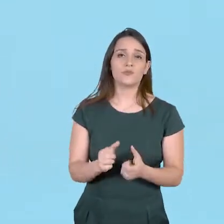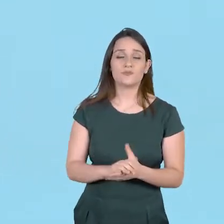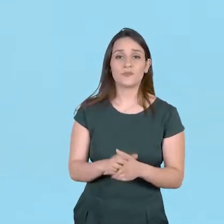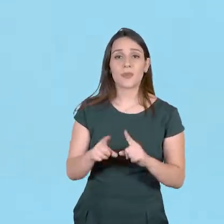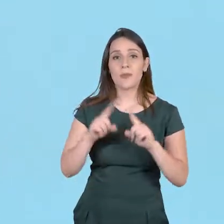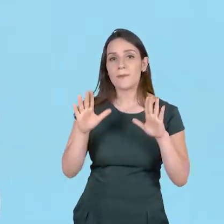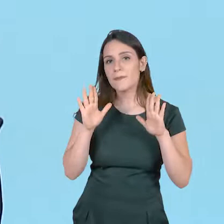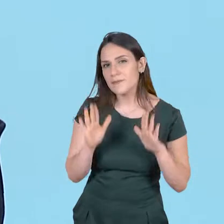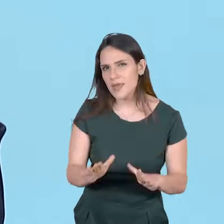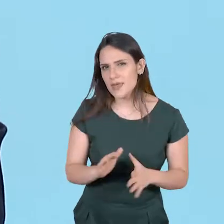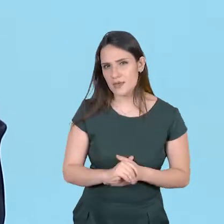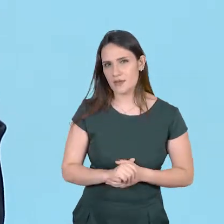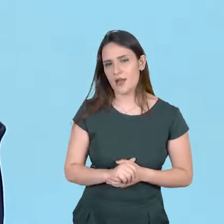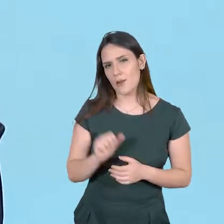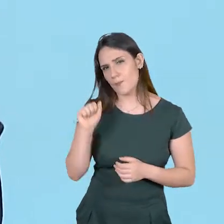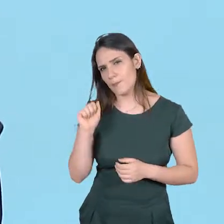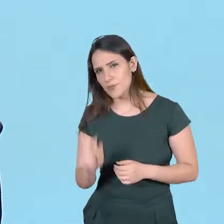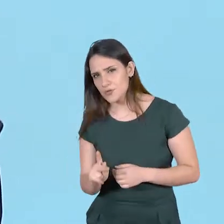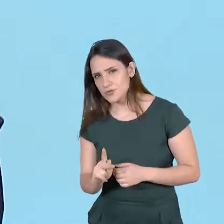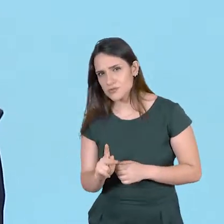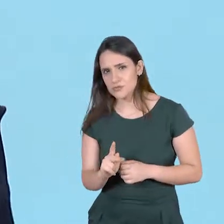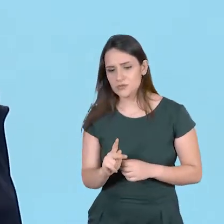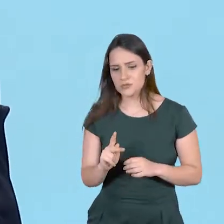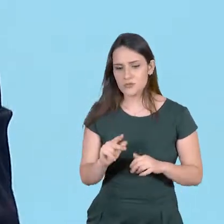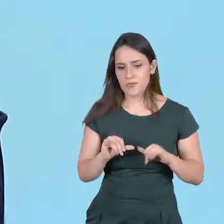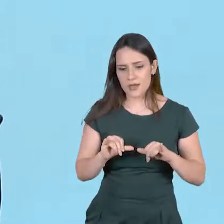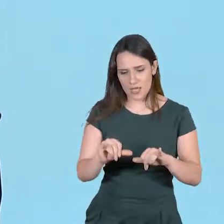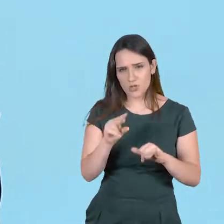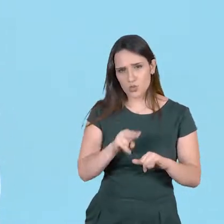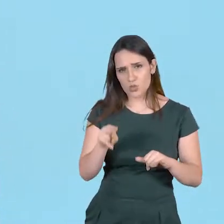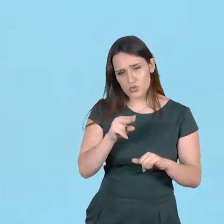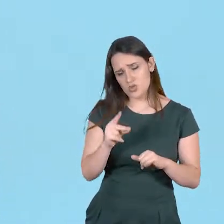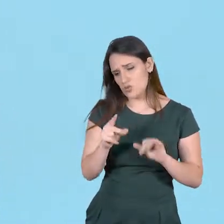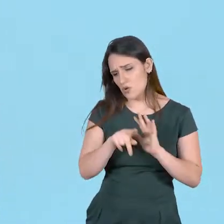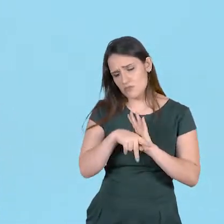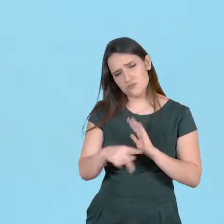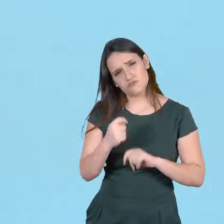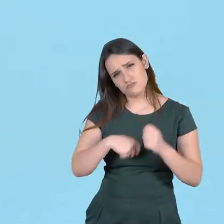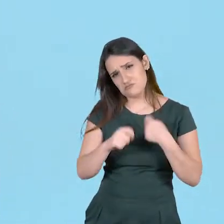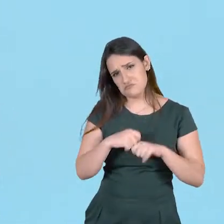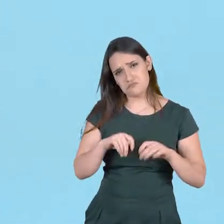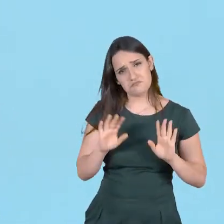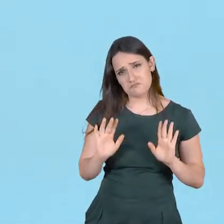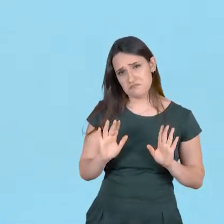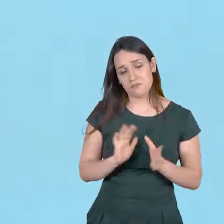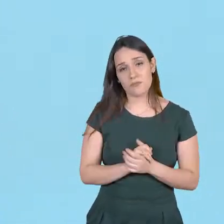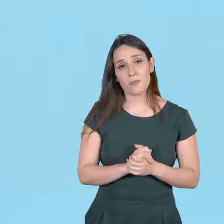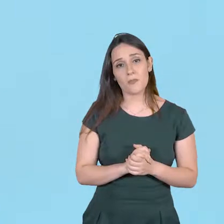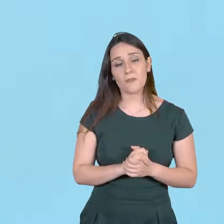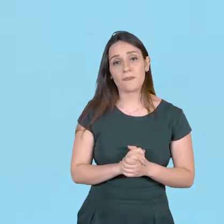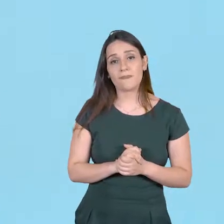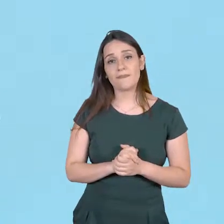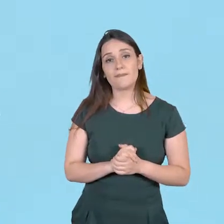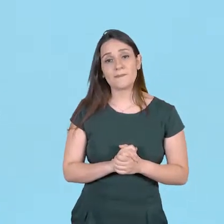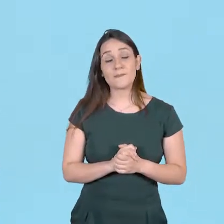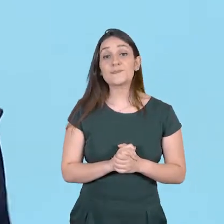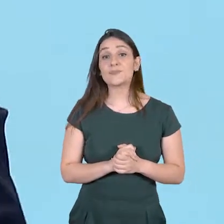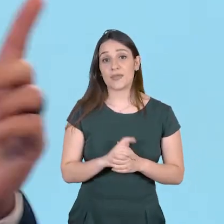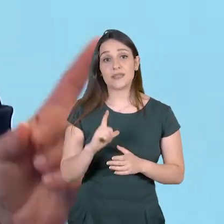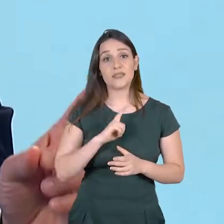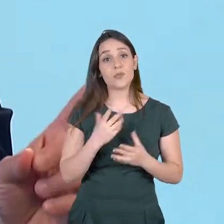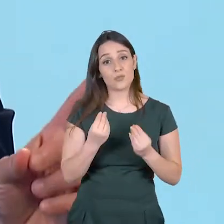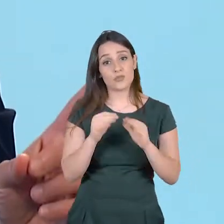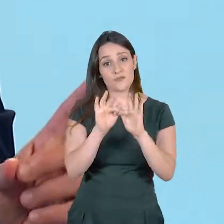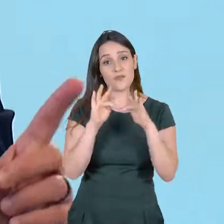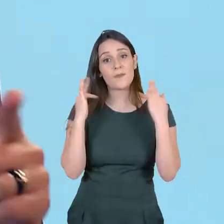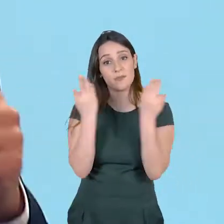ia gastar ali no comércio local, né? Lembrando que em muitas famílias de baixa renda é a